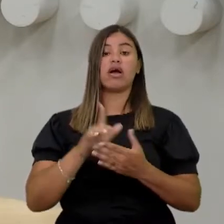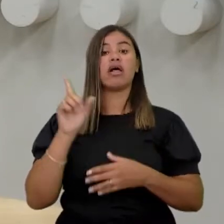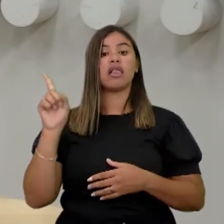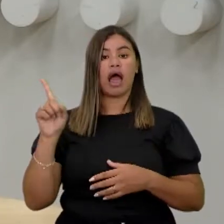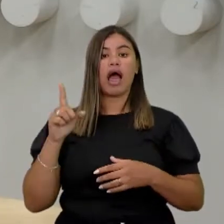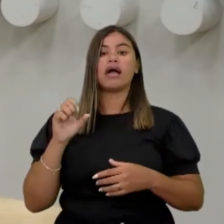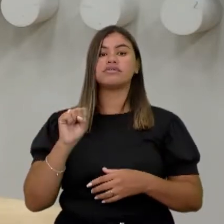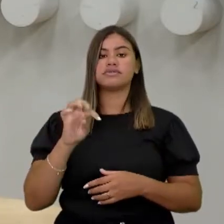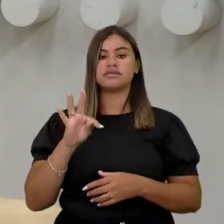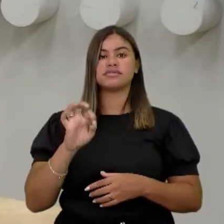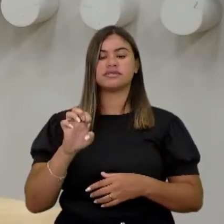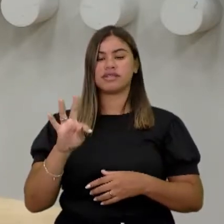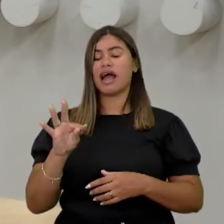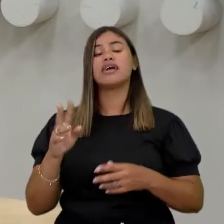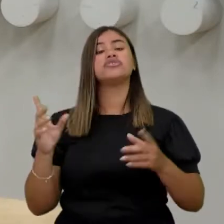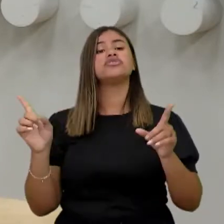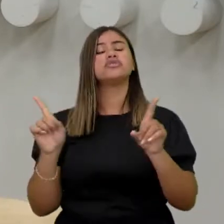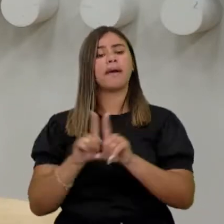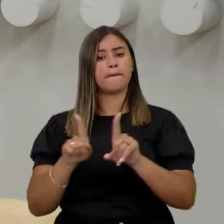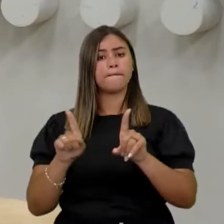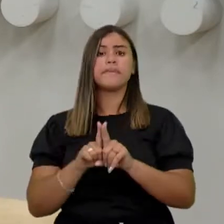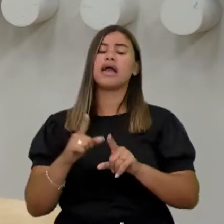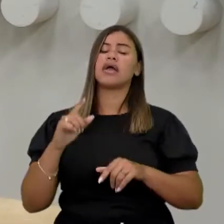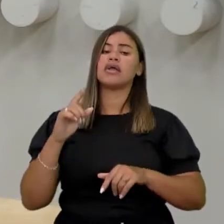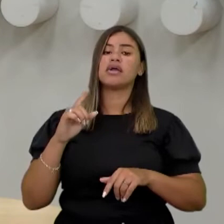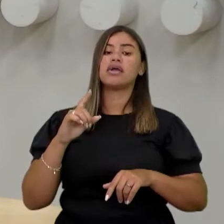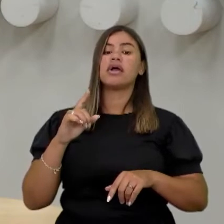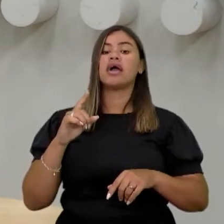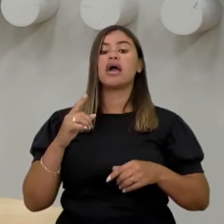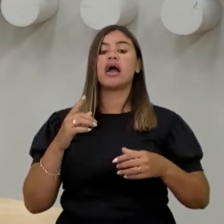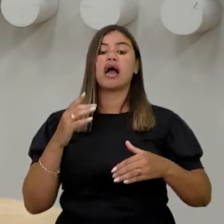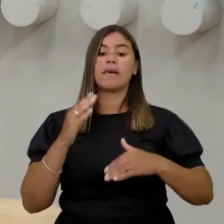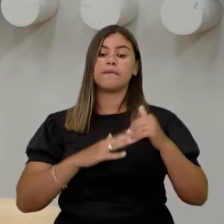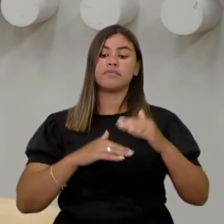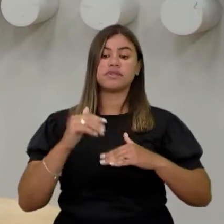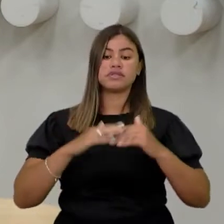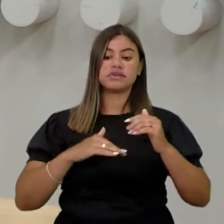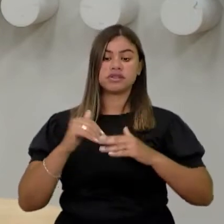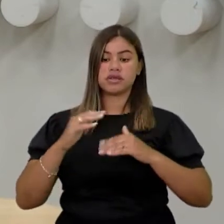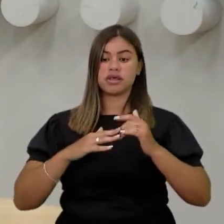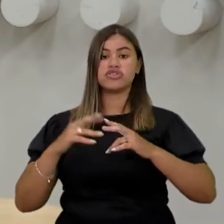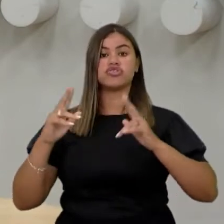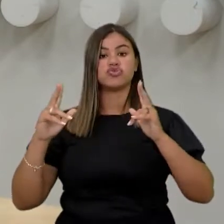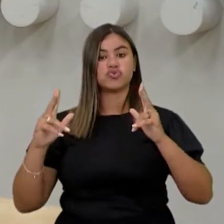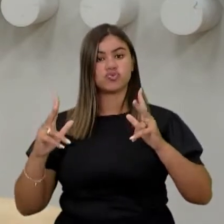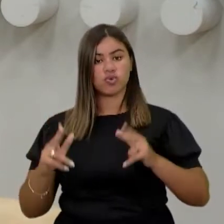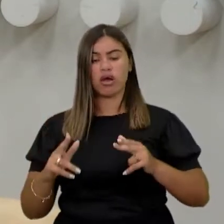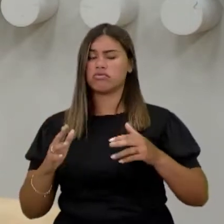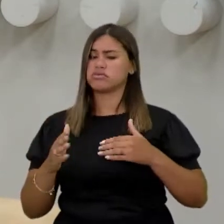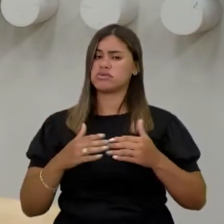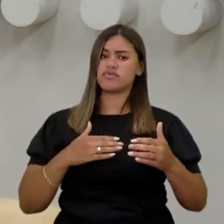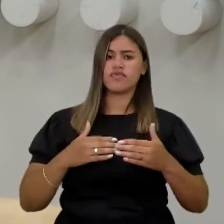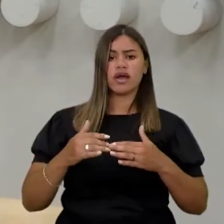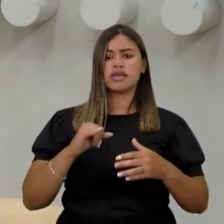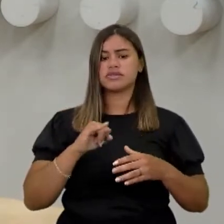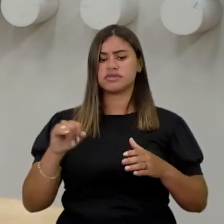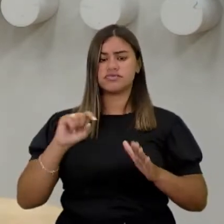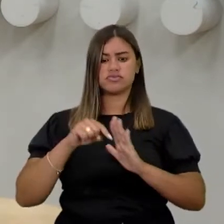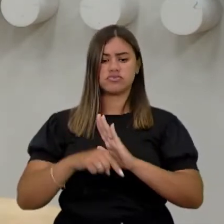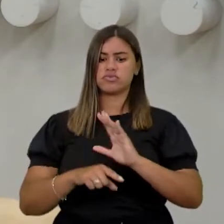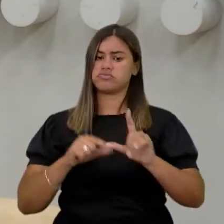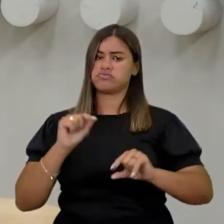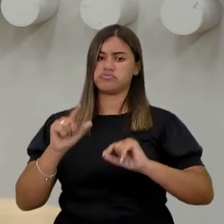do Desafio. Então, a gente vê como que se integram. As habilidades desenvolvidas são as mesmas, independentemente do aprofundamento que você tem escolhido,